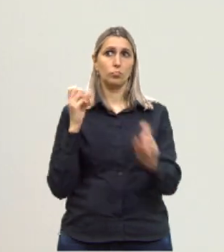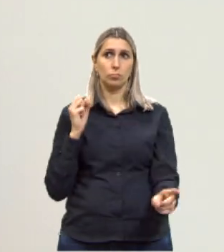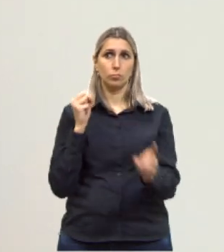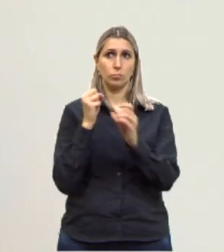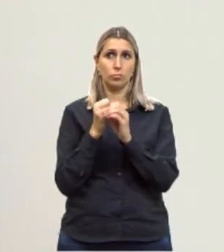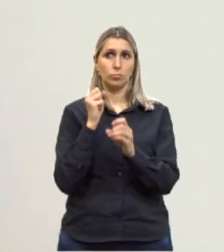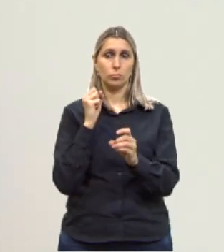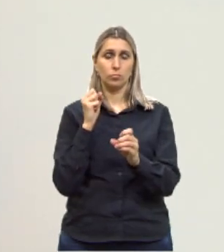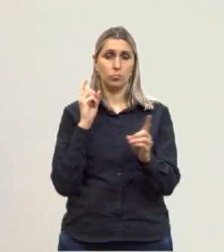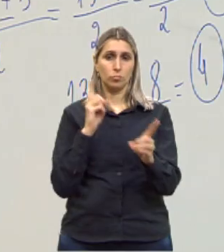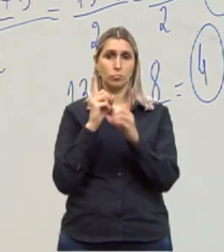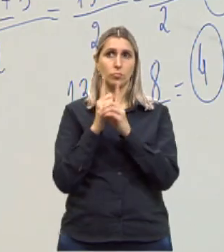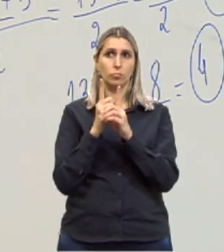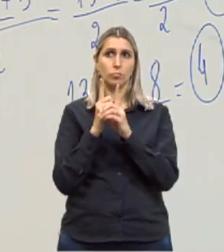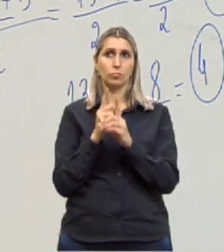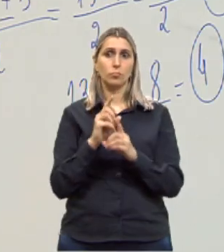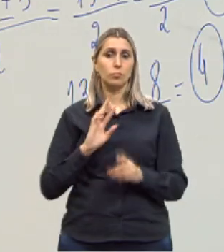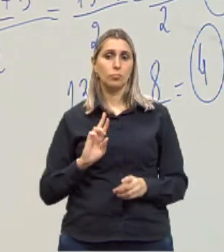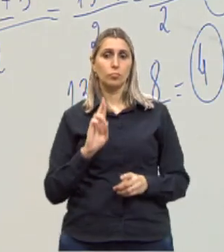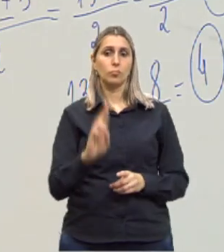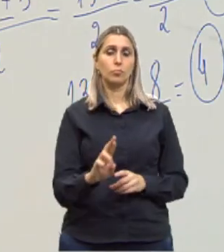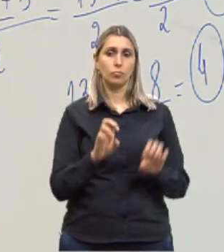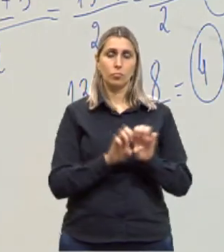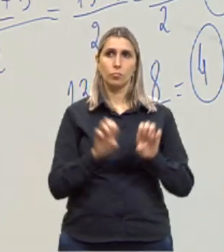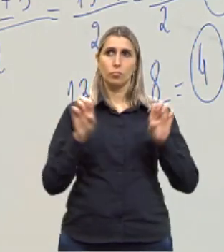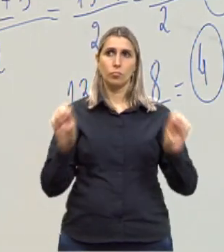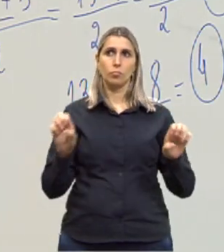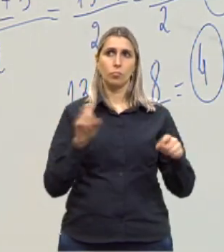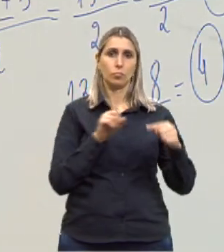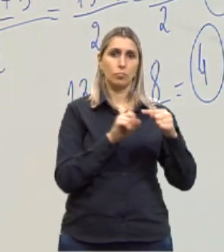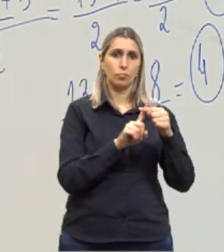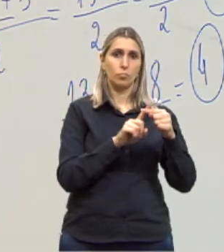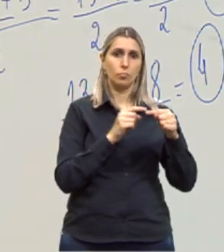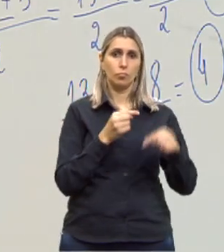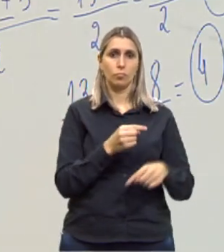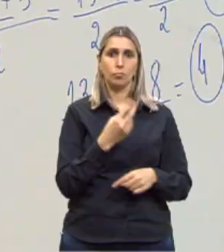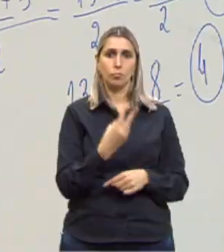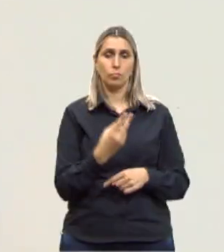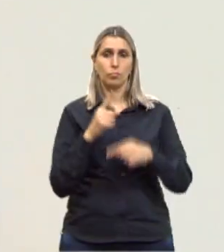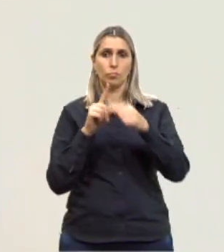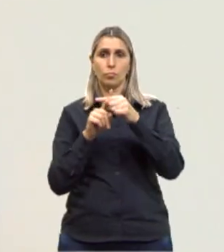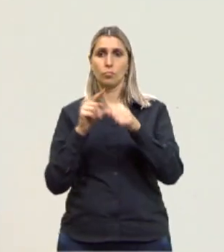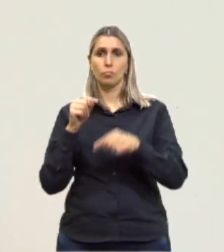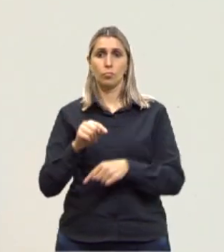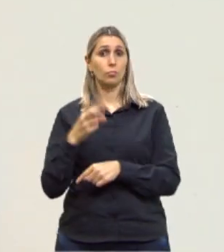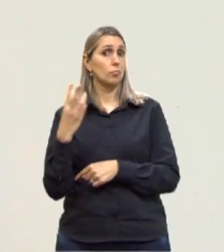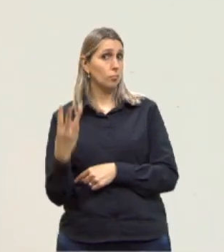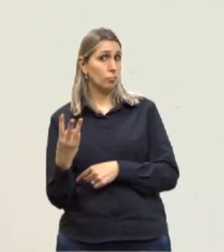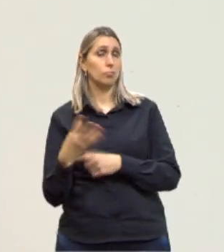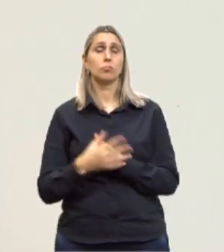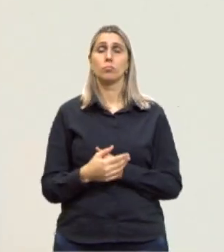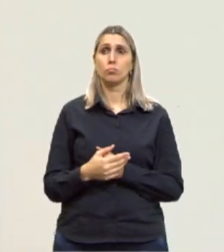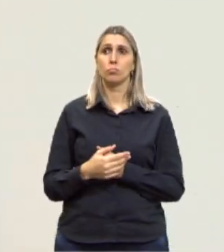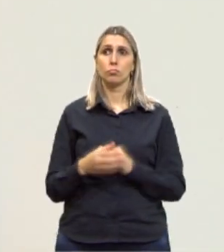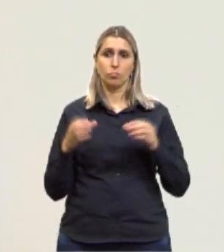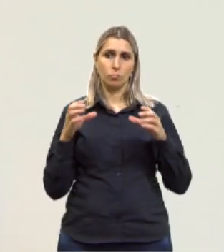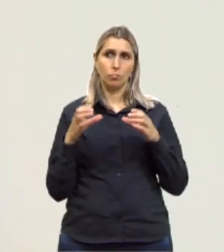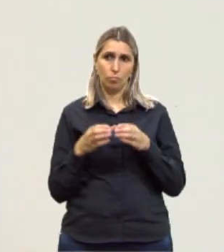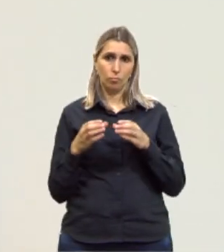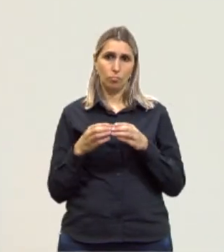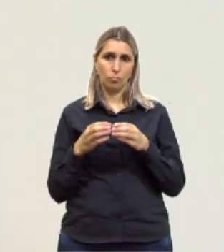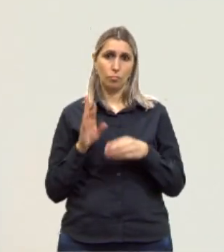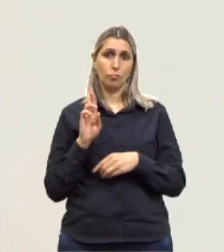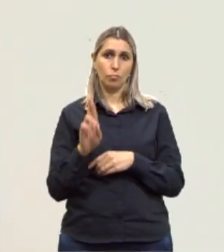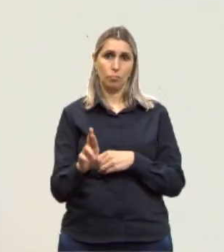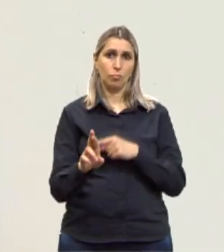achei como solução da equação, são mais ou menos 2 e mais ou menos 3. Esse é o conjunto